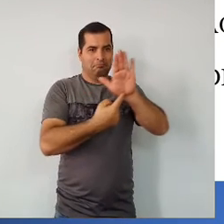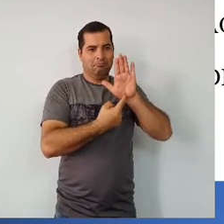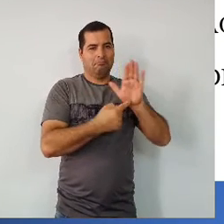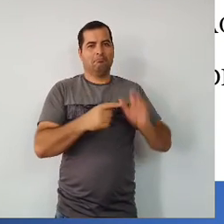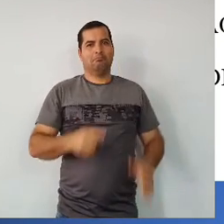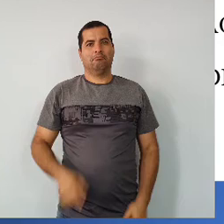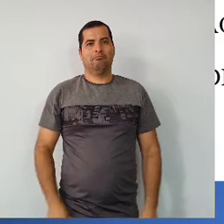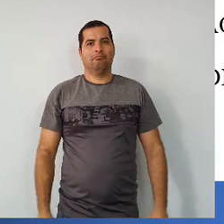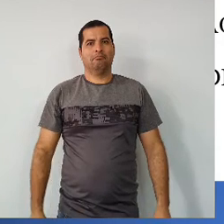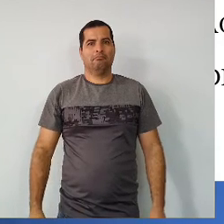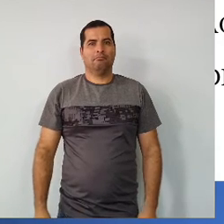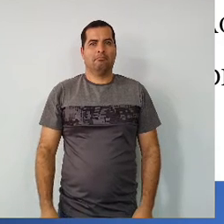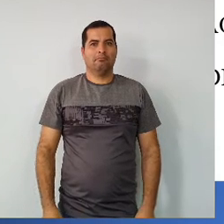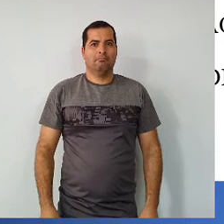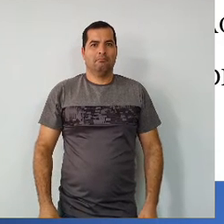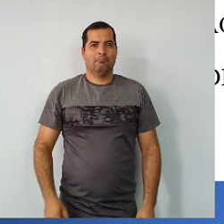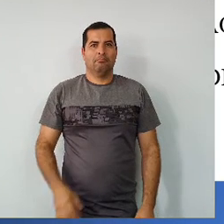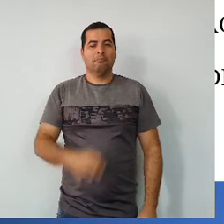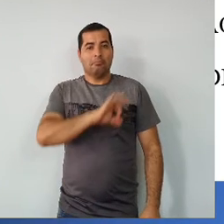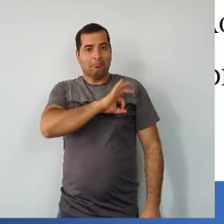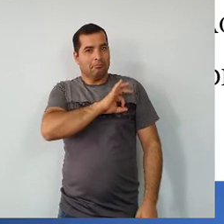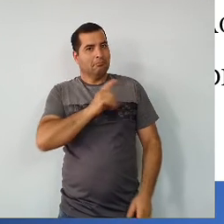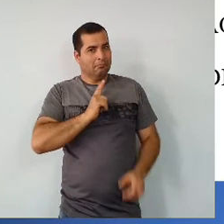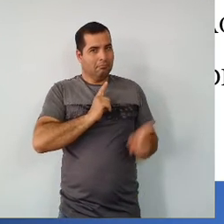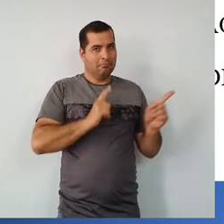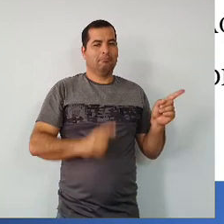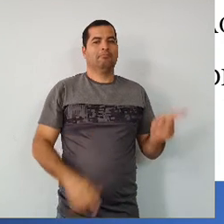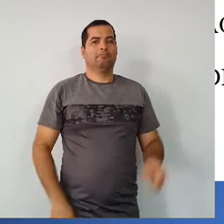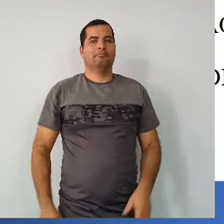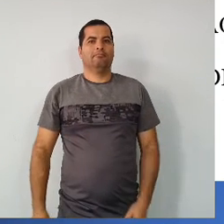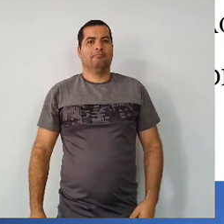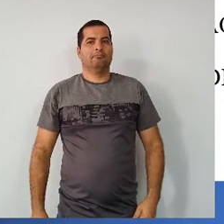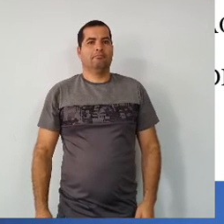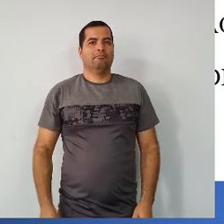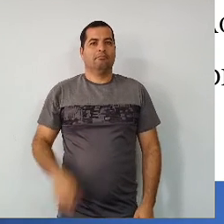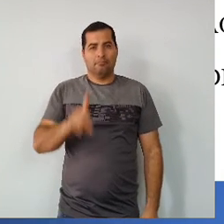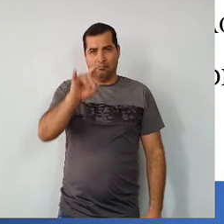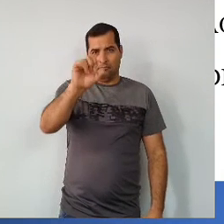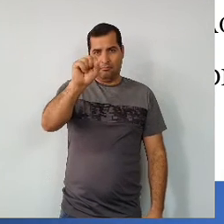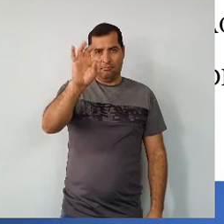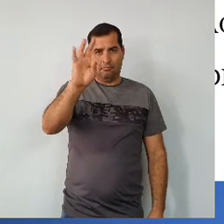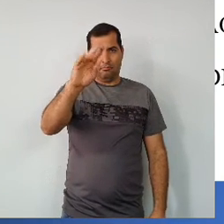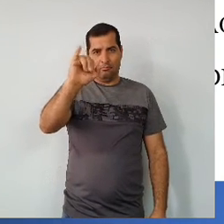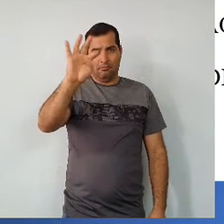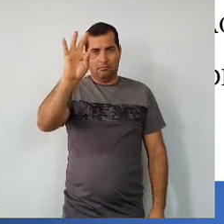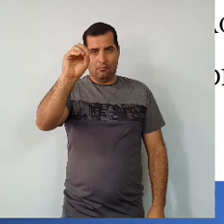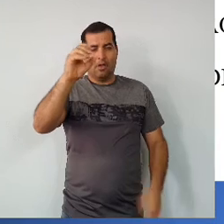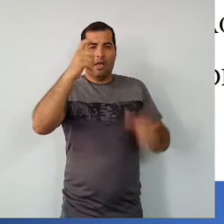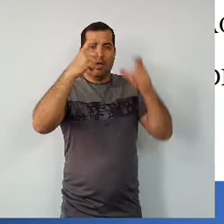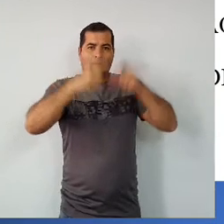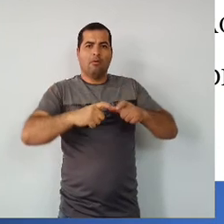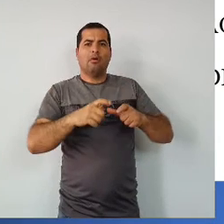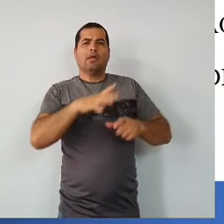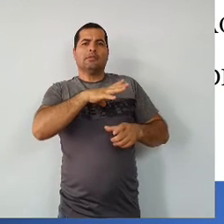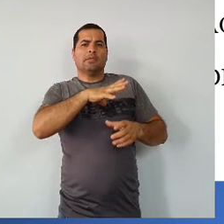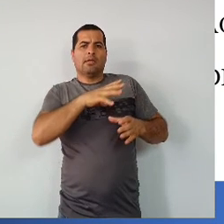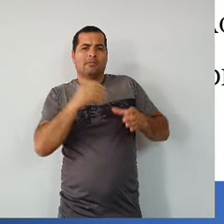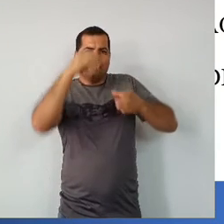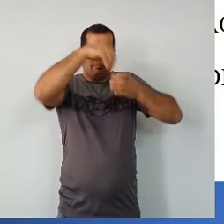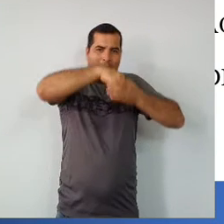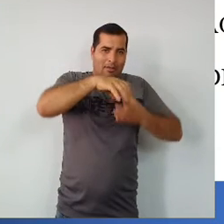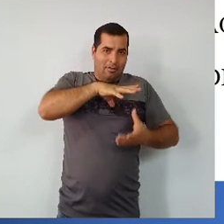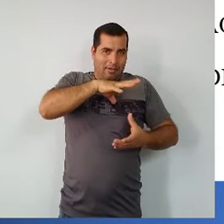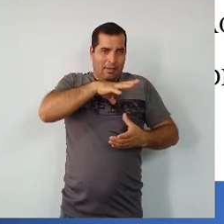imagem. Então, quando a gente tem um distrito, é como se fosse uma cidade dentro de outra